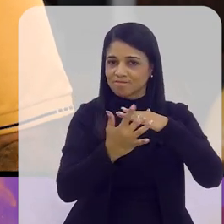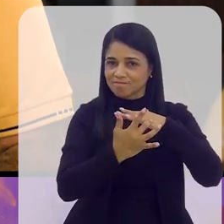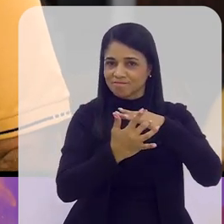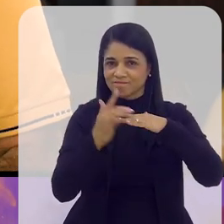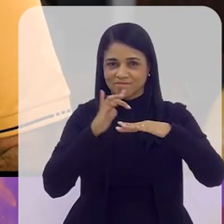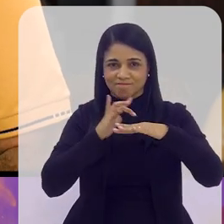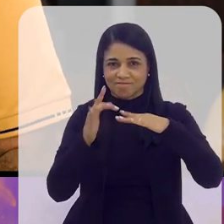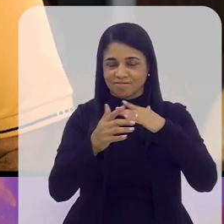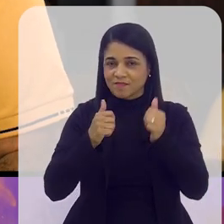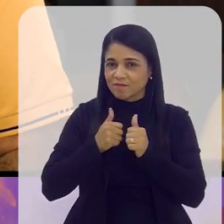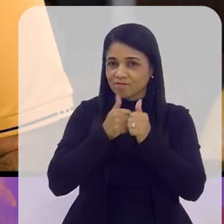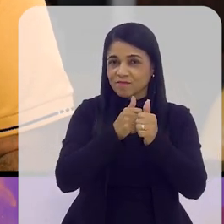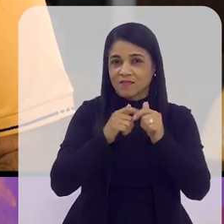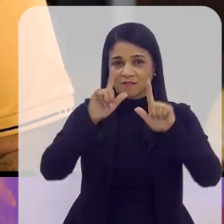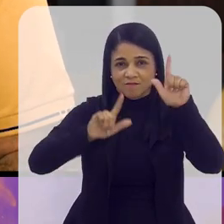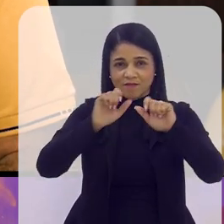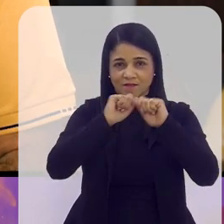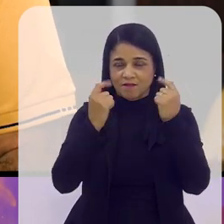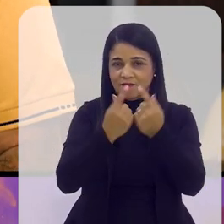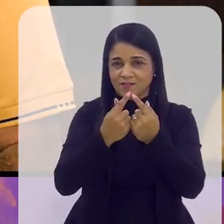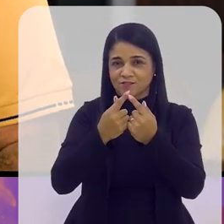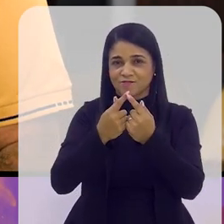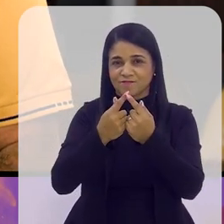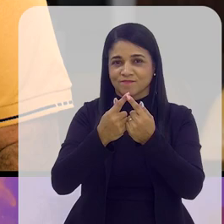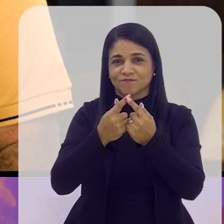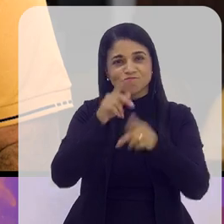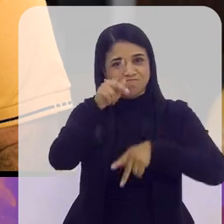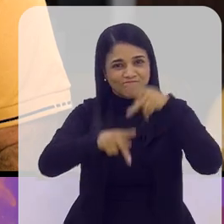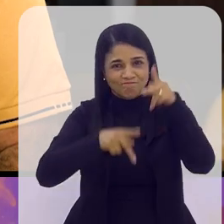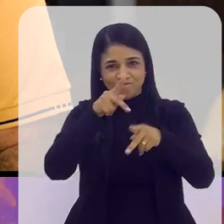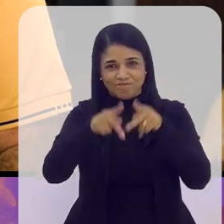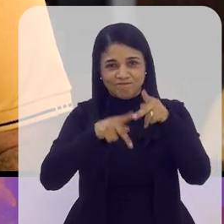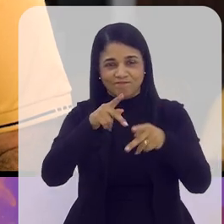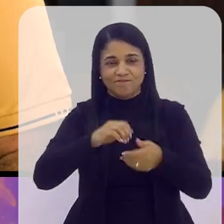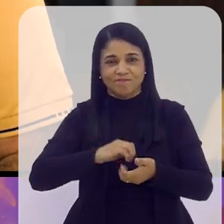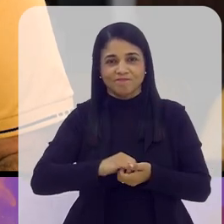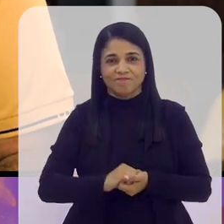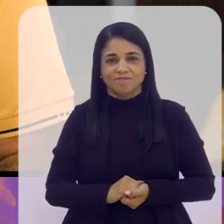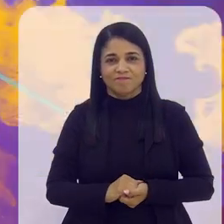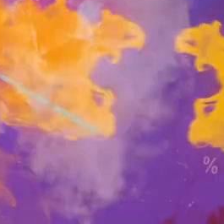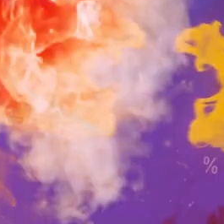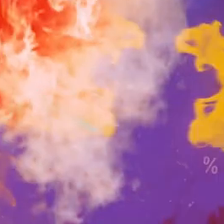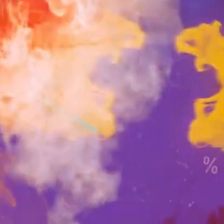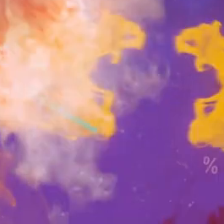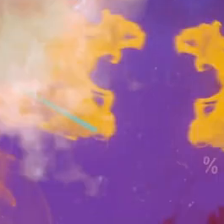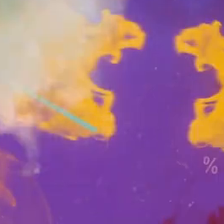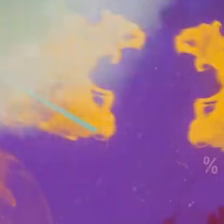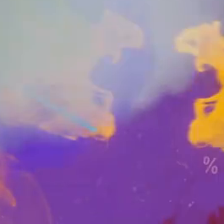nas redes sociais. TV Alerj, o canal do povo.